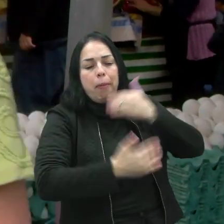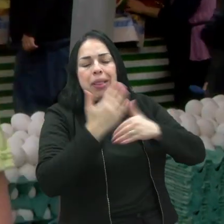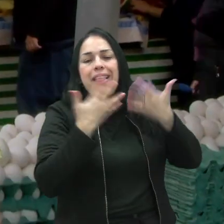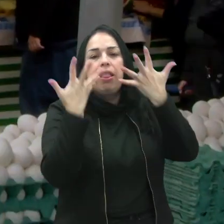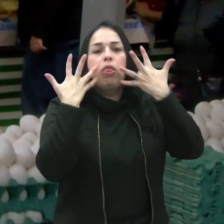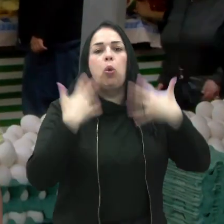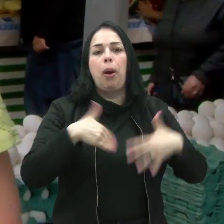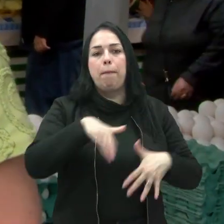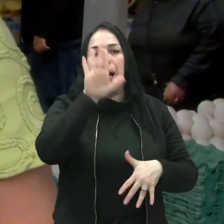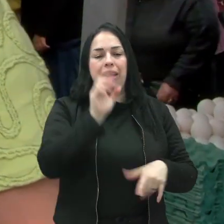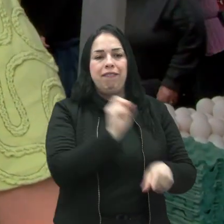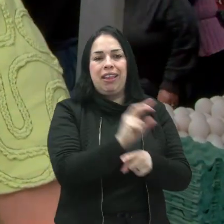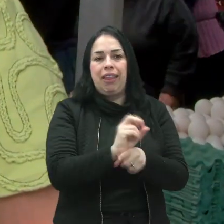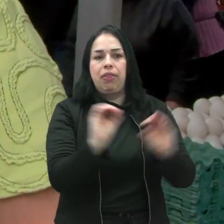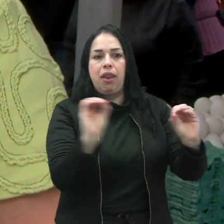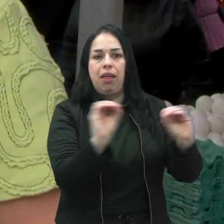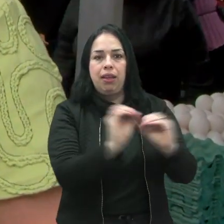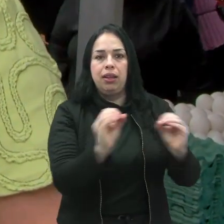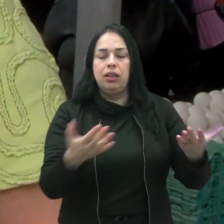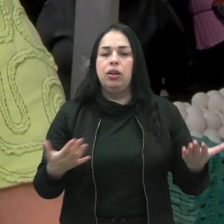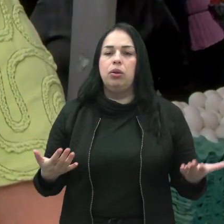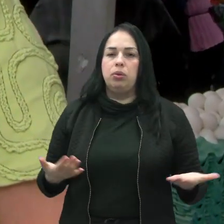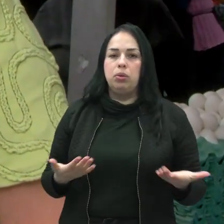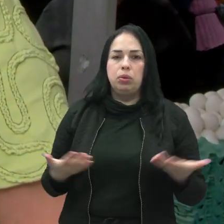mais interessante. Hoje em dia a gente,